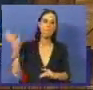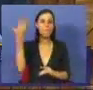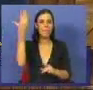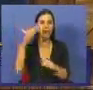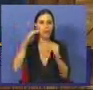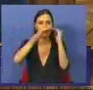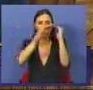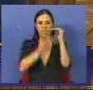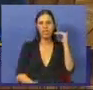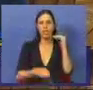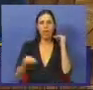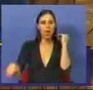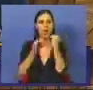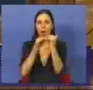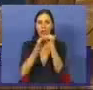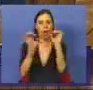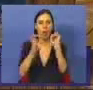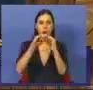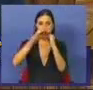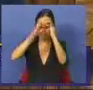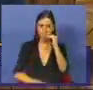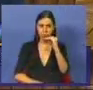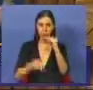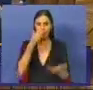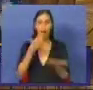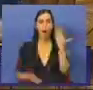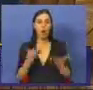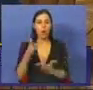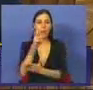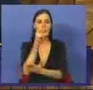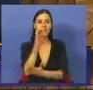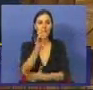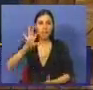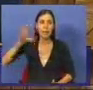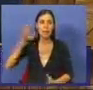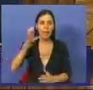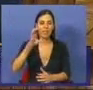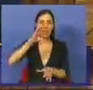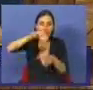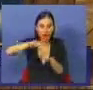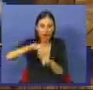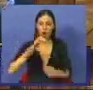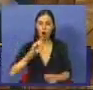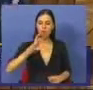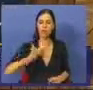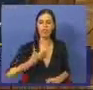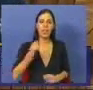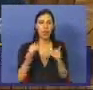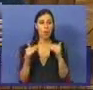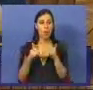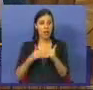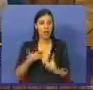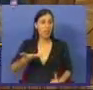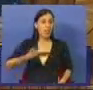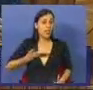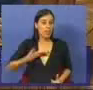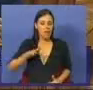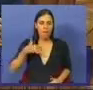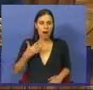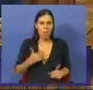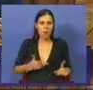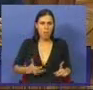maiores desigualdades dos países, dos 30 países que fazem parte da OCDE. Temos um nível de endividamento que tem